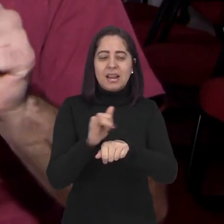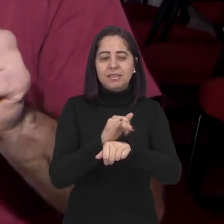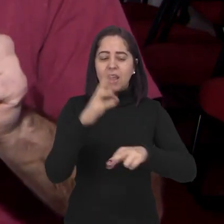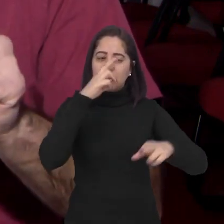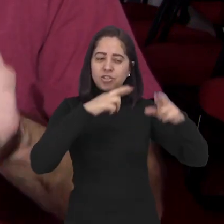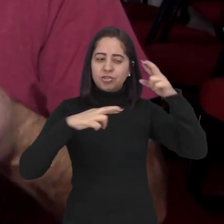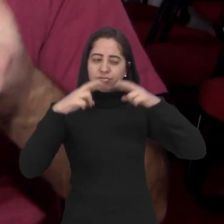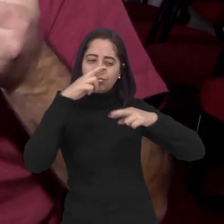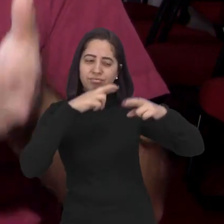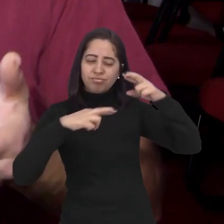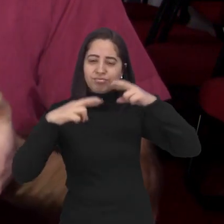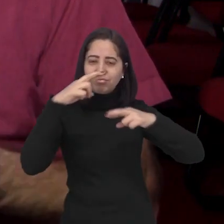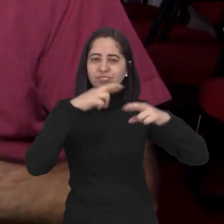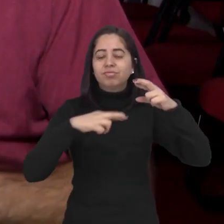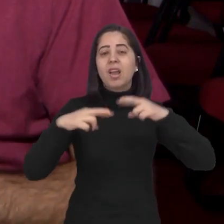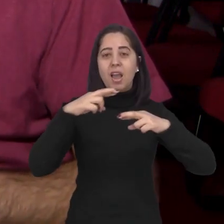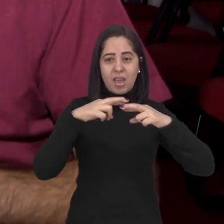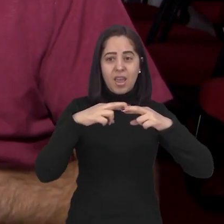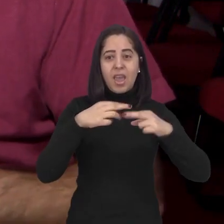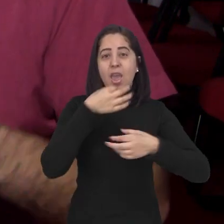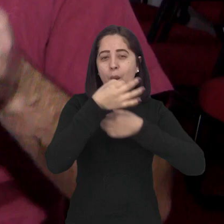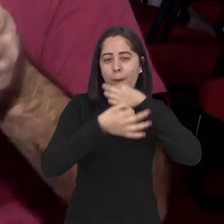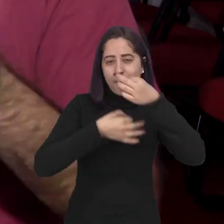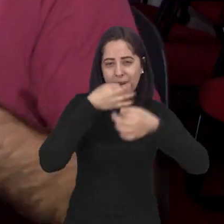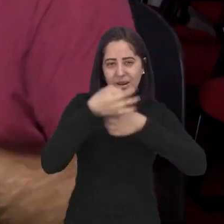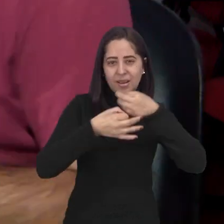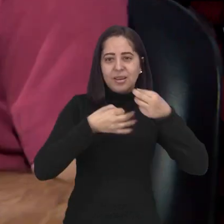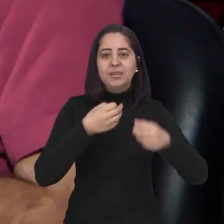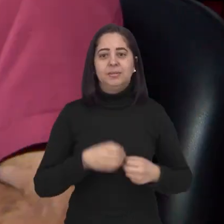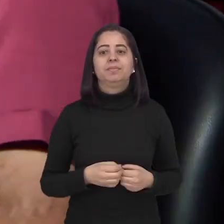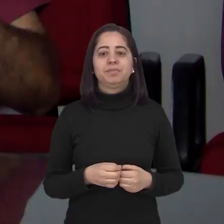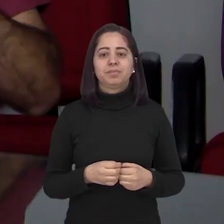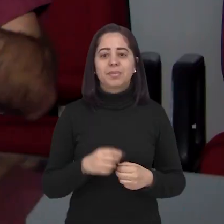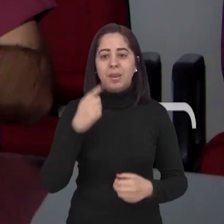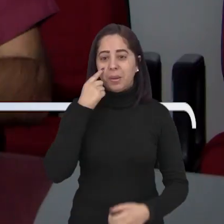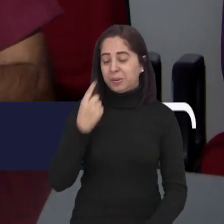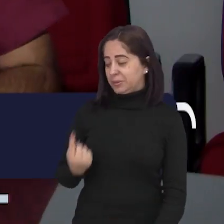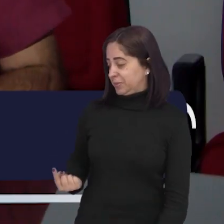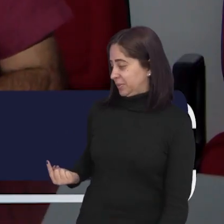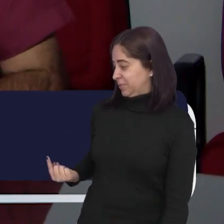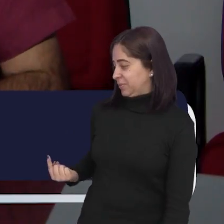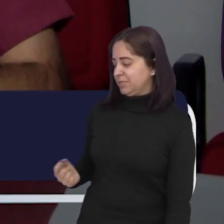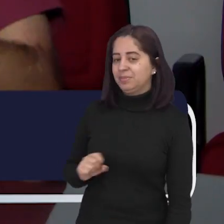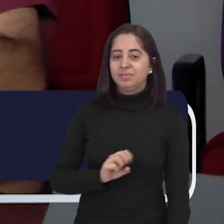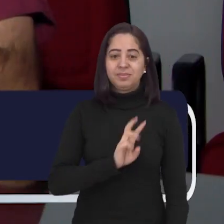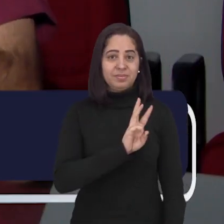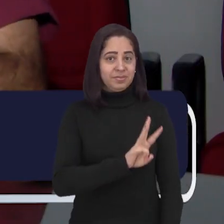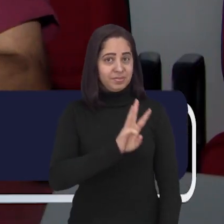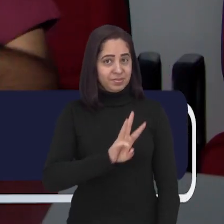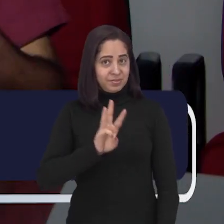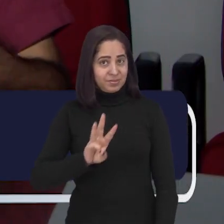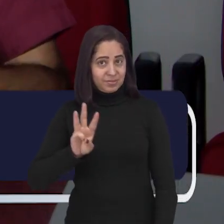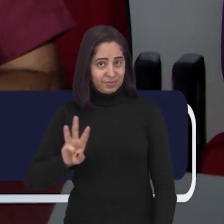de fiscalização, participação popular e cidadania. Pelo